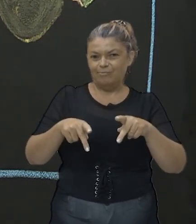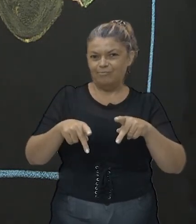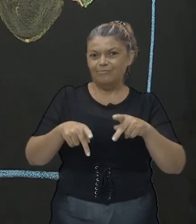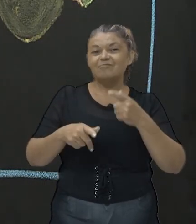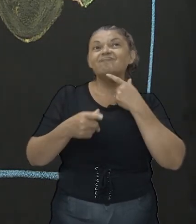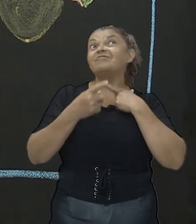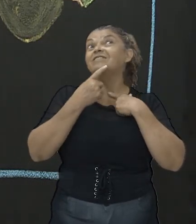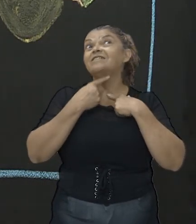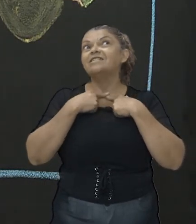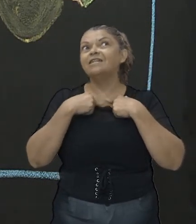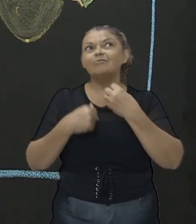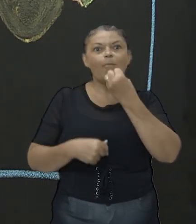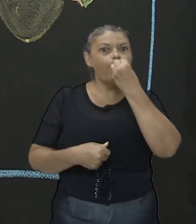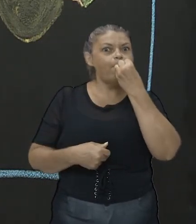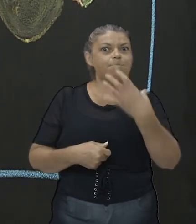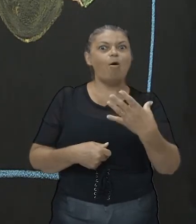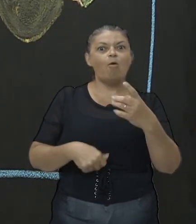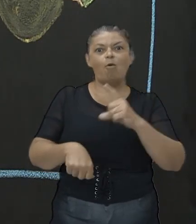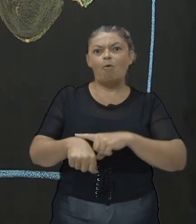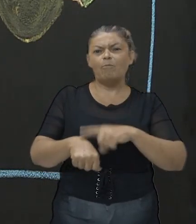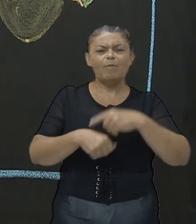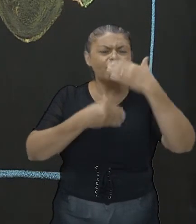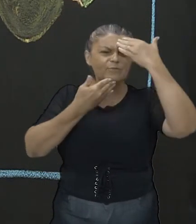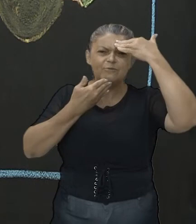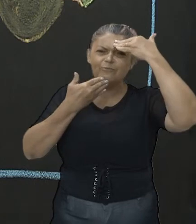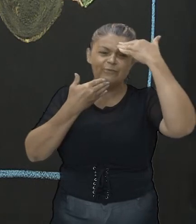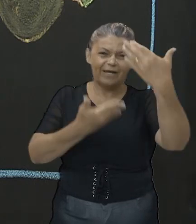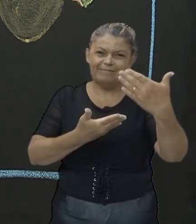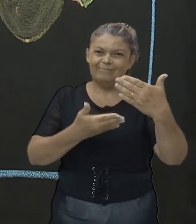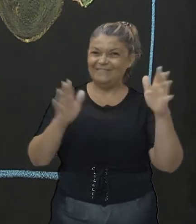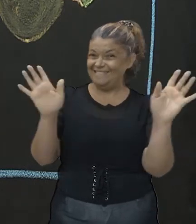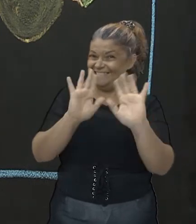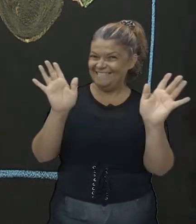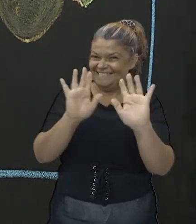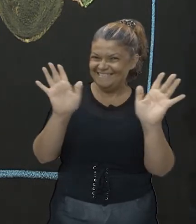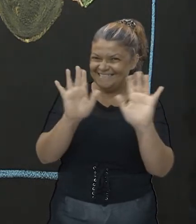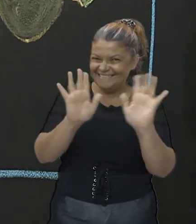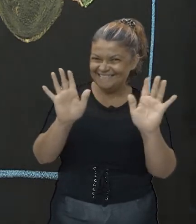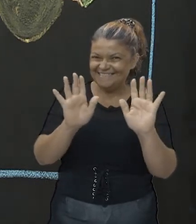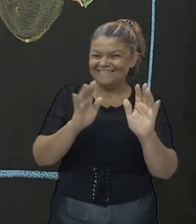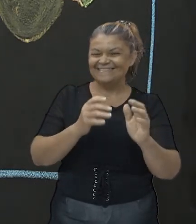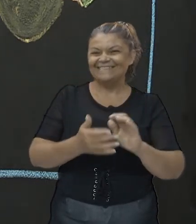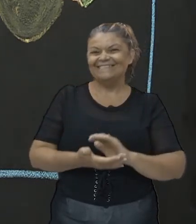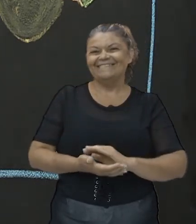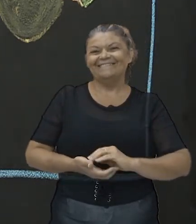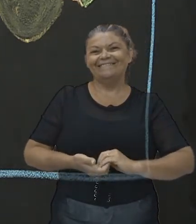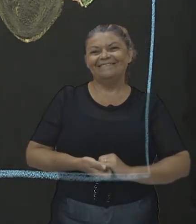desejando a você um ótimo momento de estudos. Muito obrigado por ter assistido essa aula e tchau, tchau!